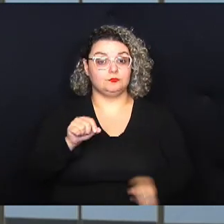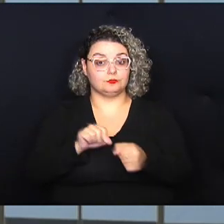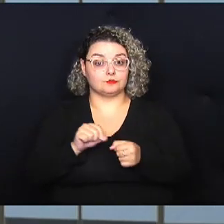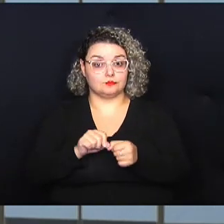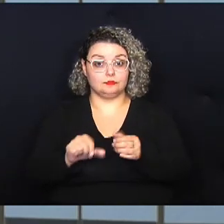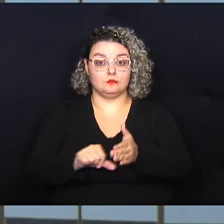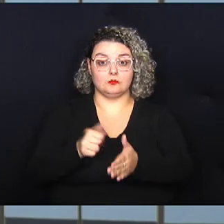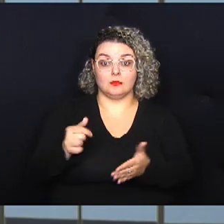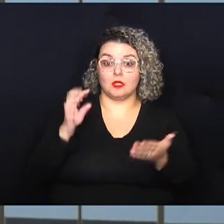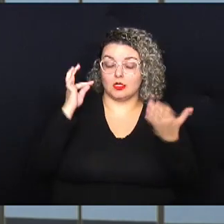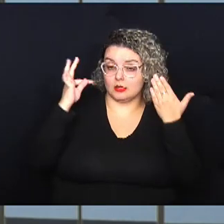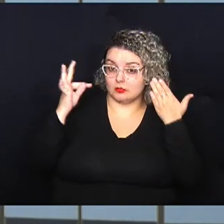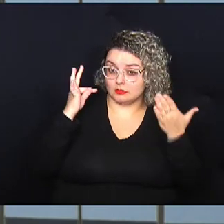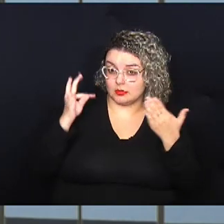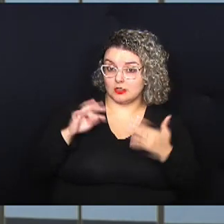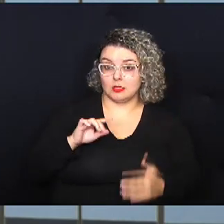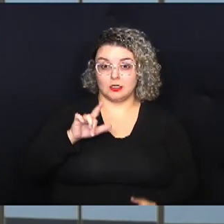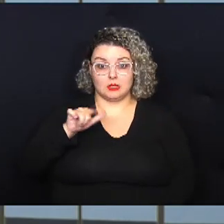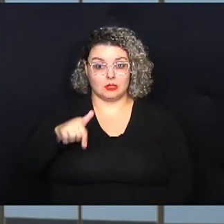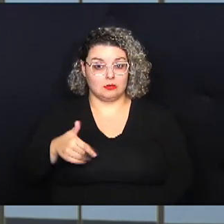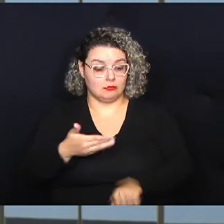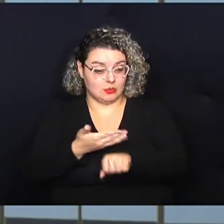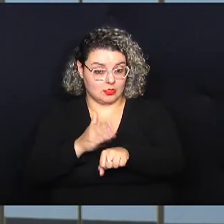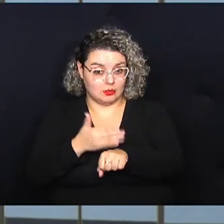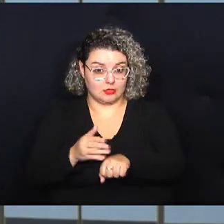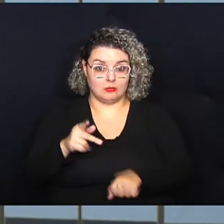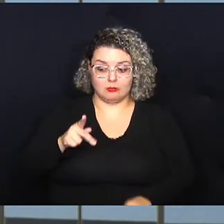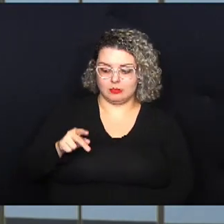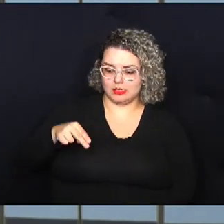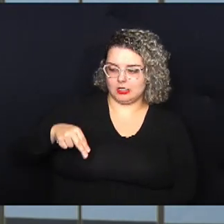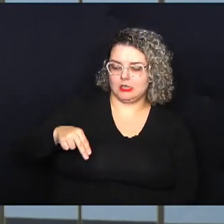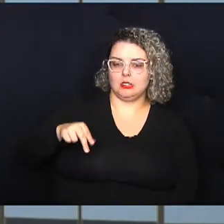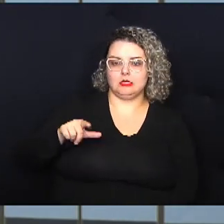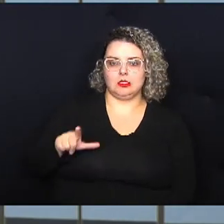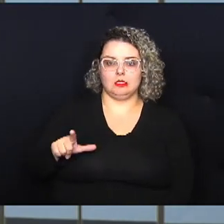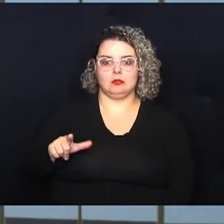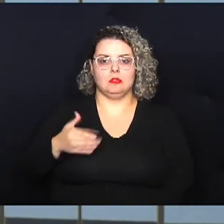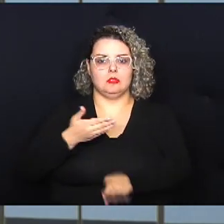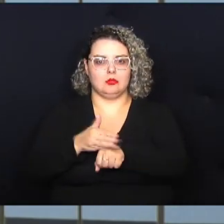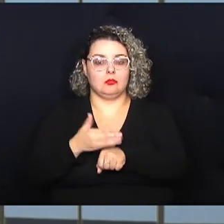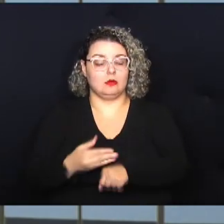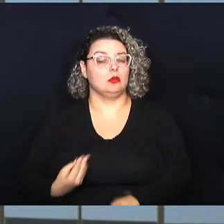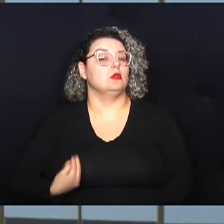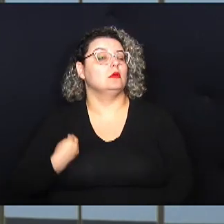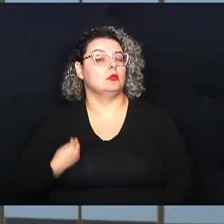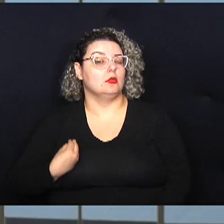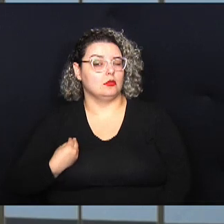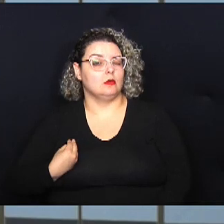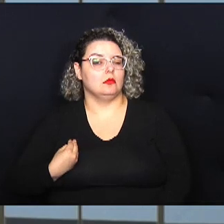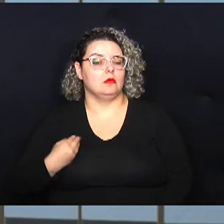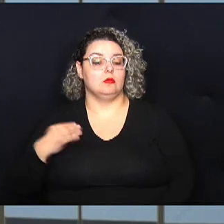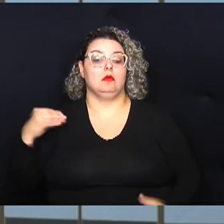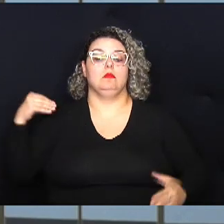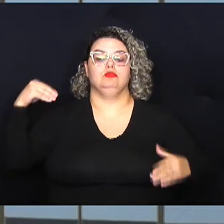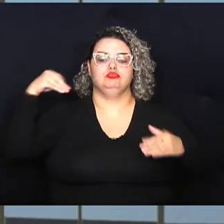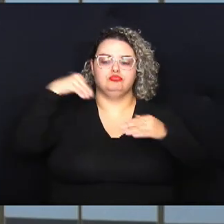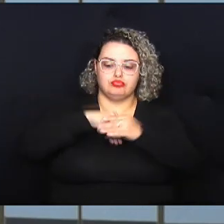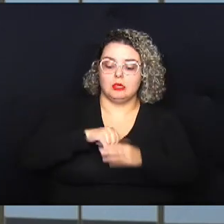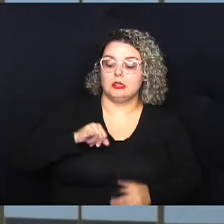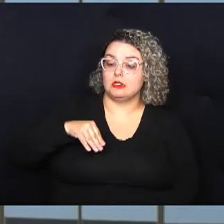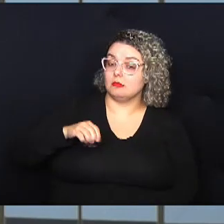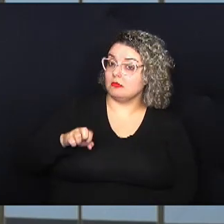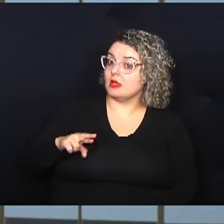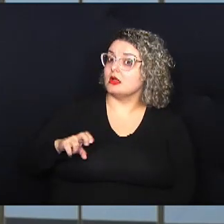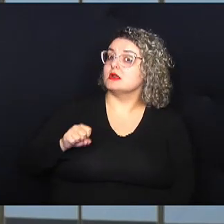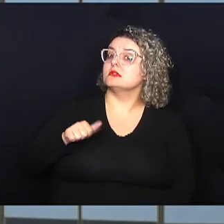primeiramente, a terapia, depois foi um treinamento em PNL. Foi um treinamento vivencial, uma imersão.